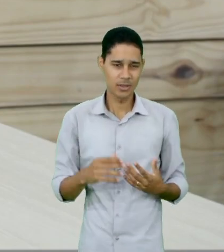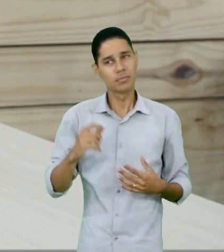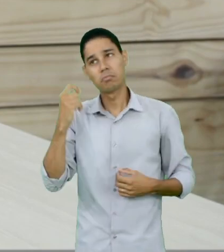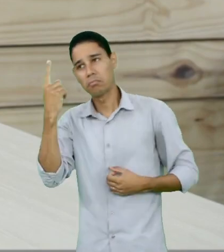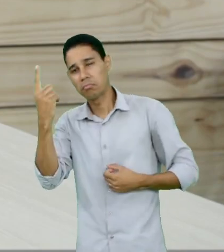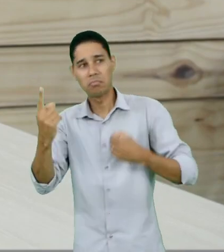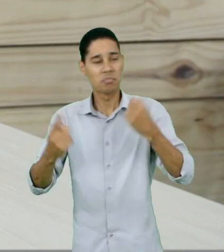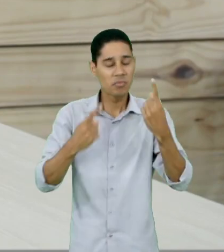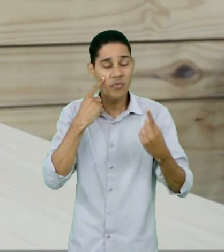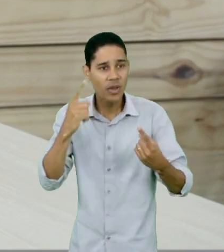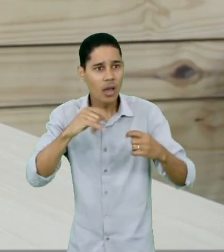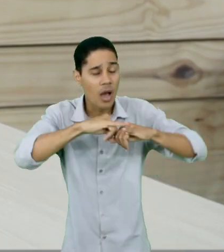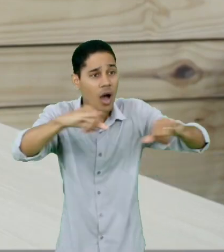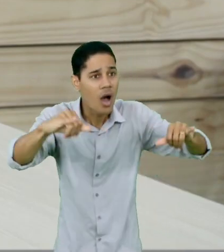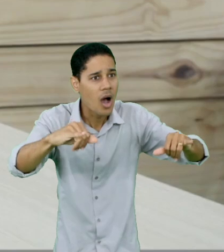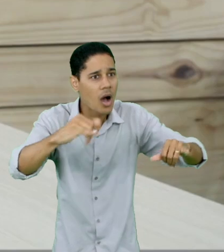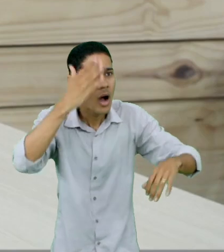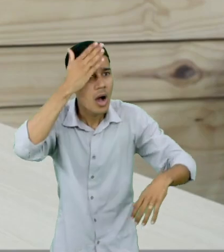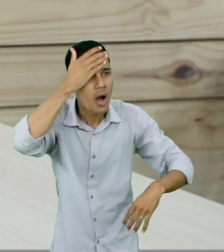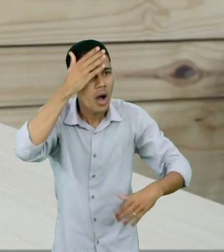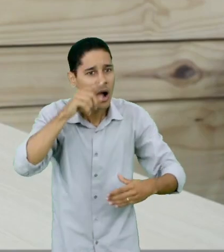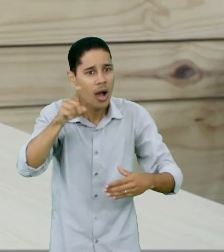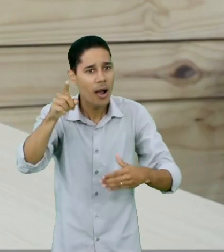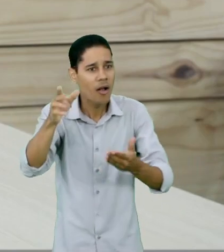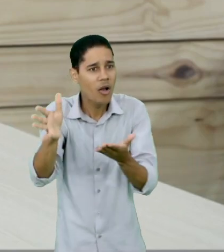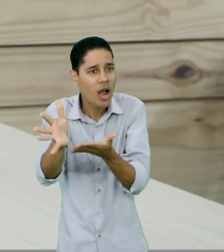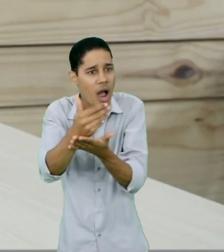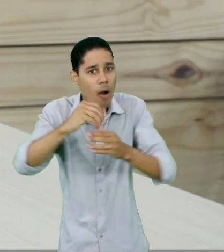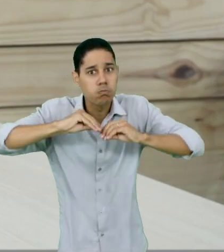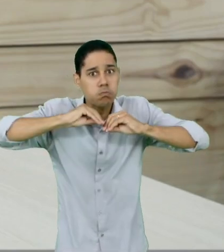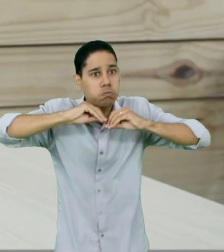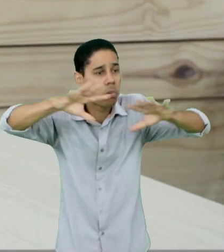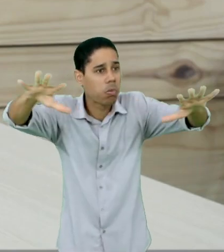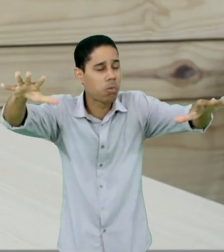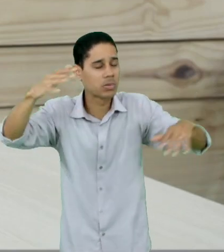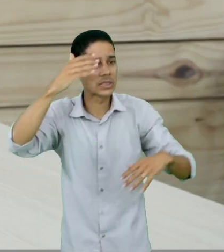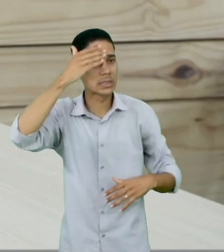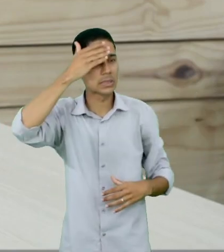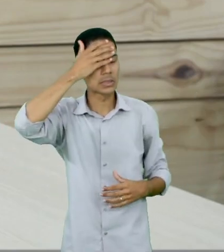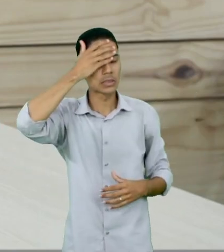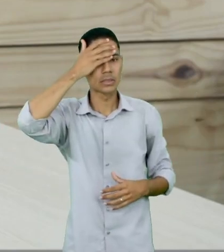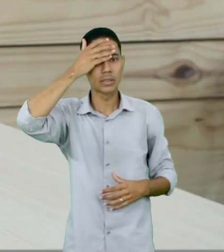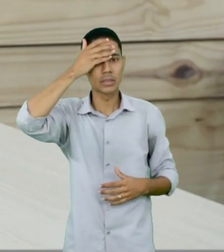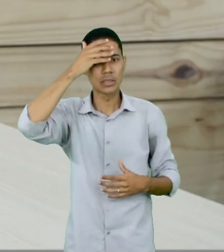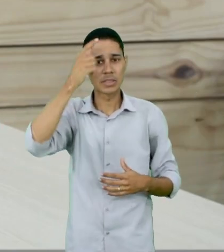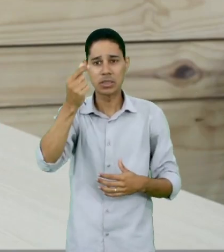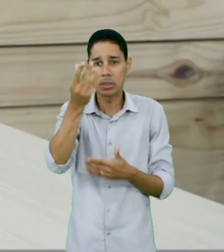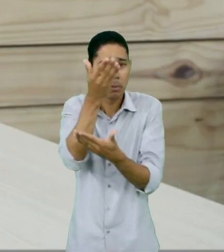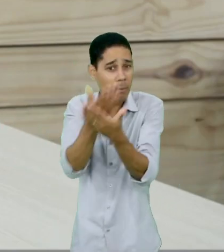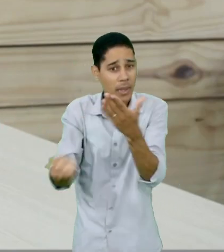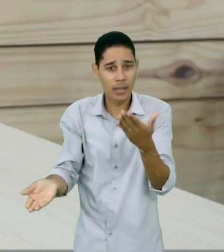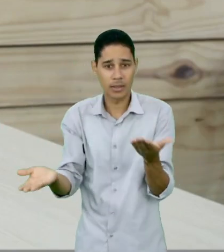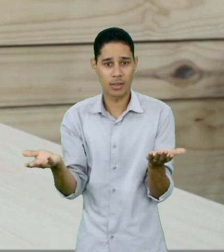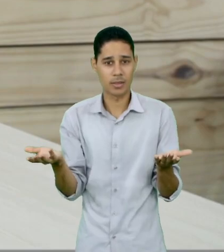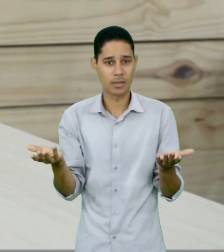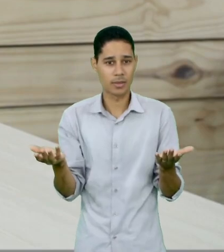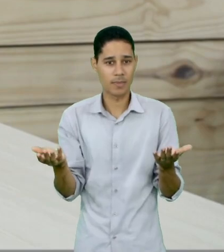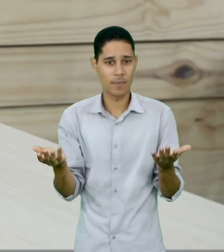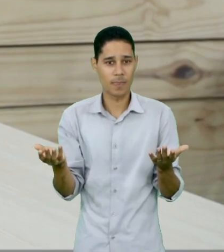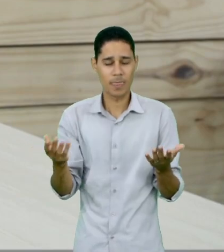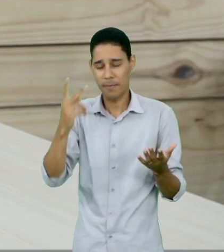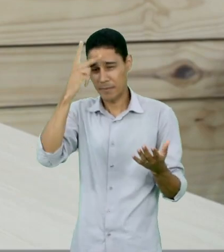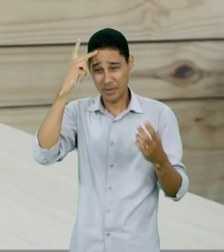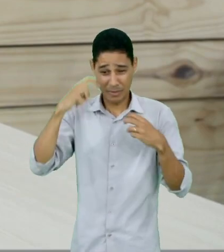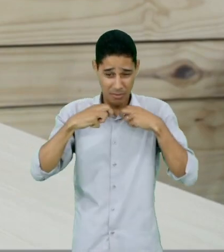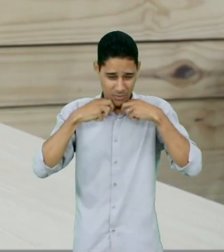notícias de que vazou dados, né? Que houve prejuízo financeiro, né? Prejuízo moral, que a gente